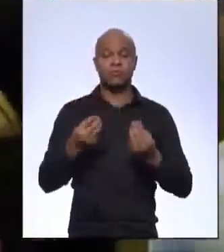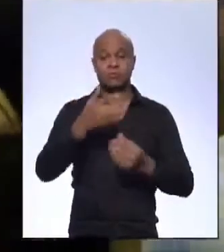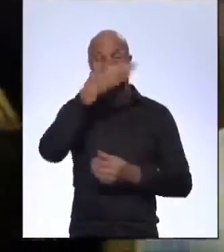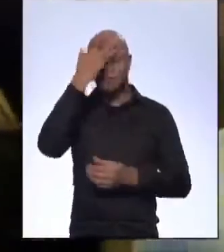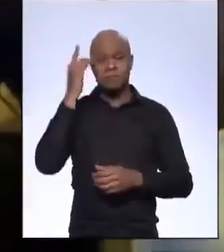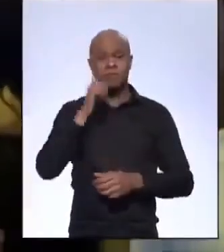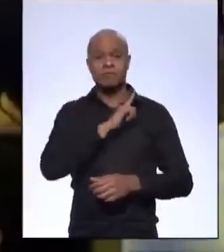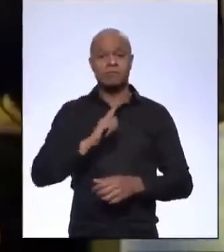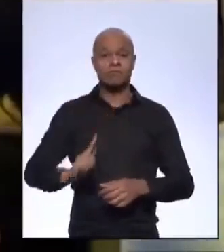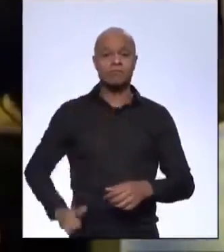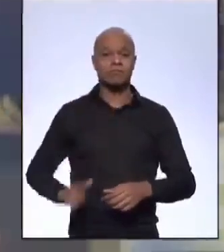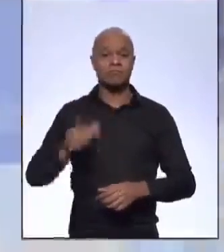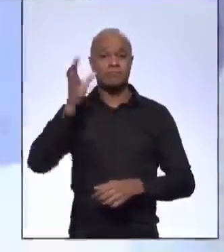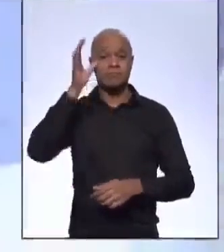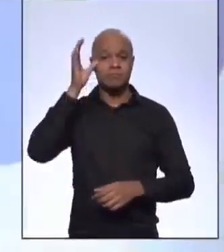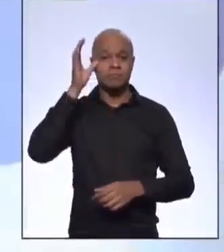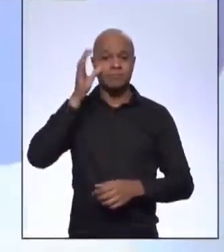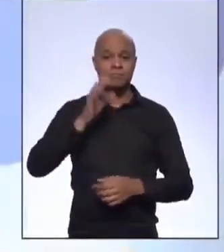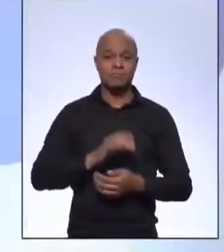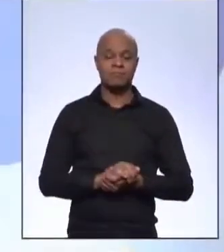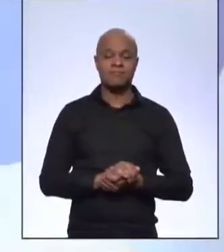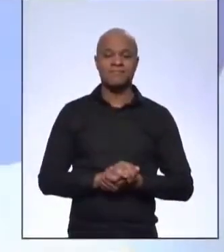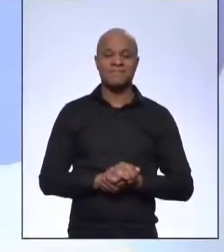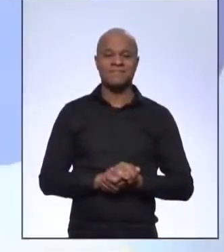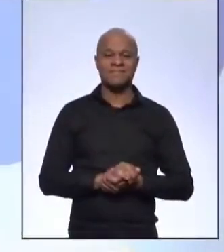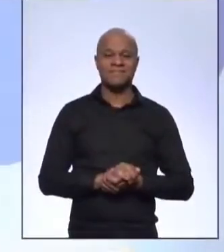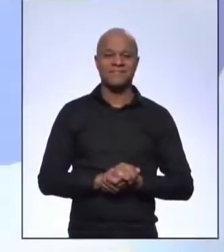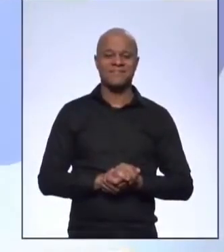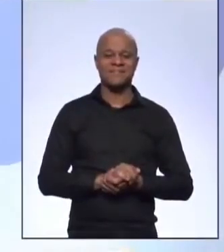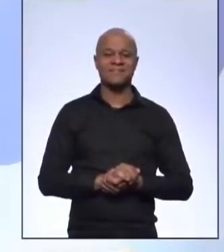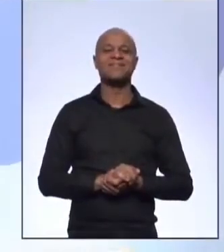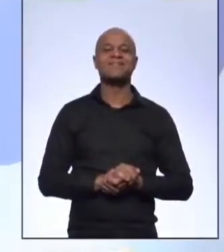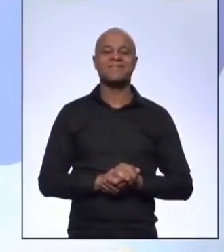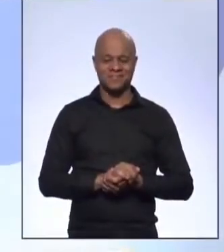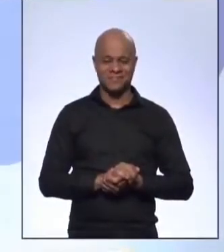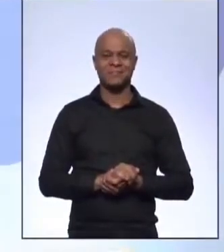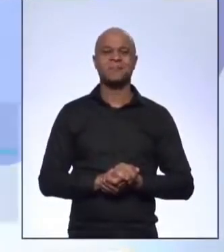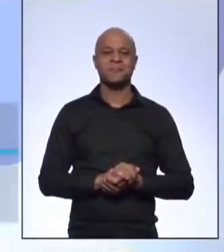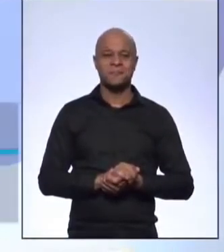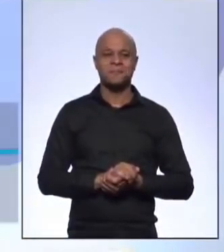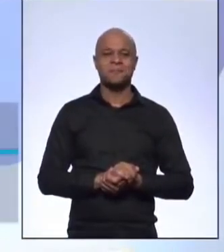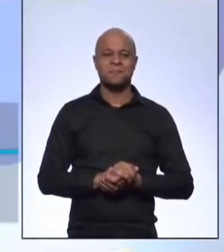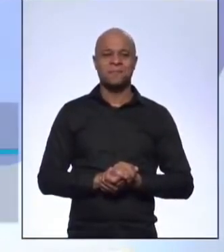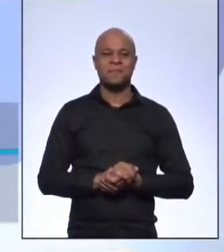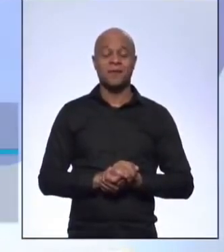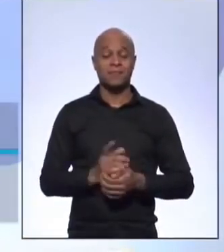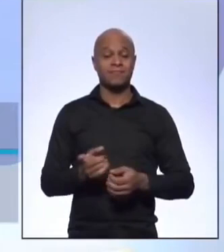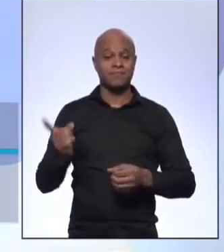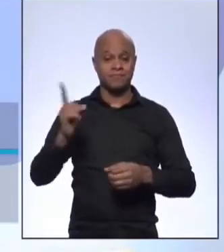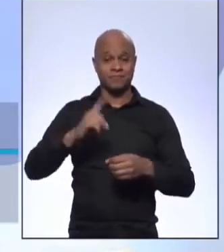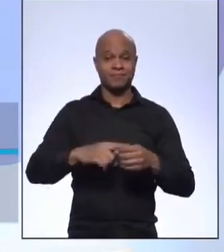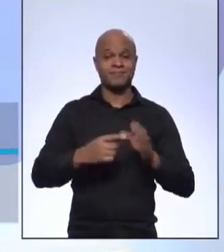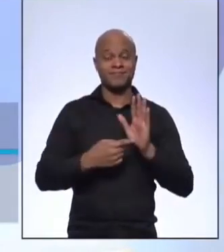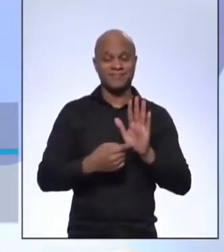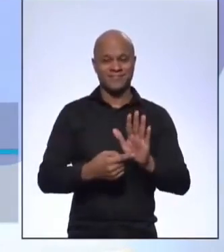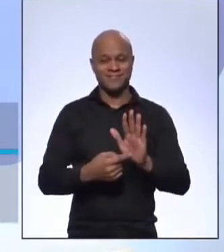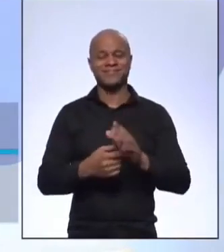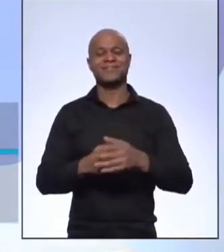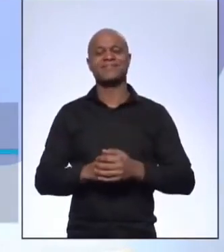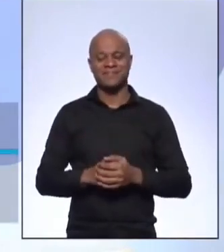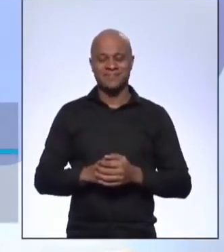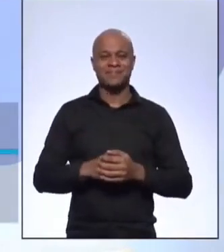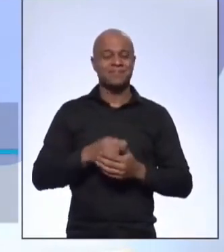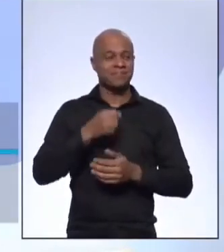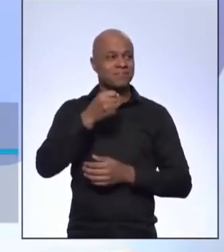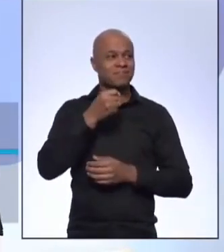do governo chinês. Muito bem, estamos de volta, né? Essa reportagem, ela traz aí algumas questões